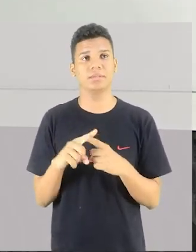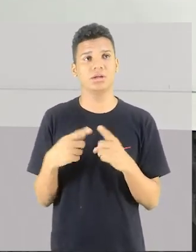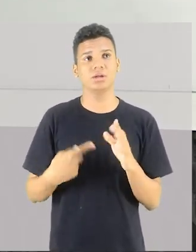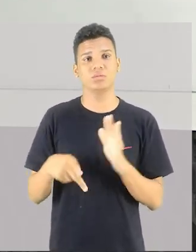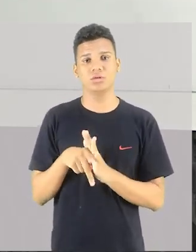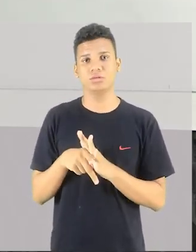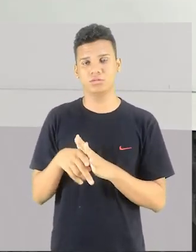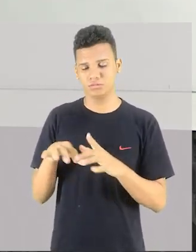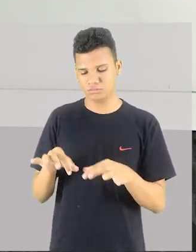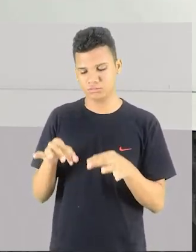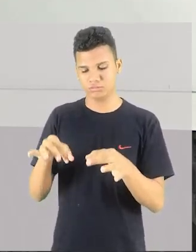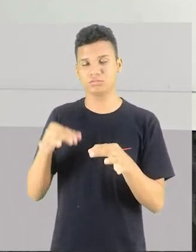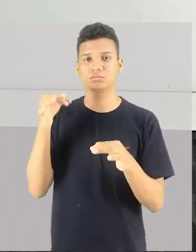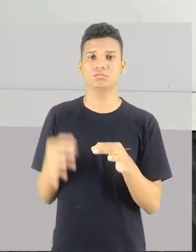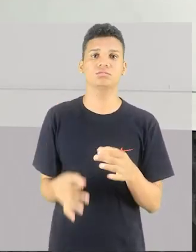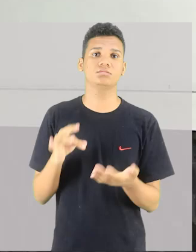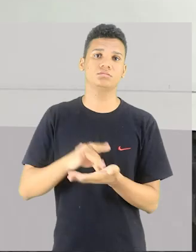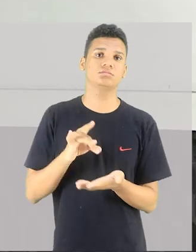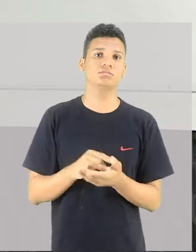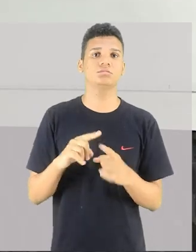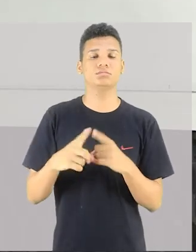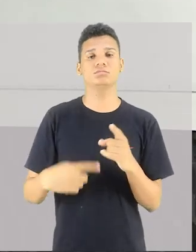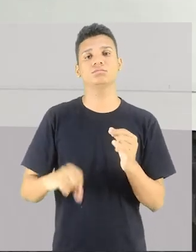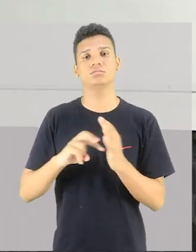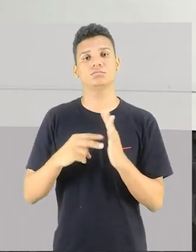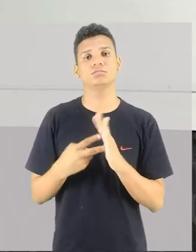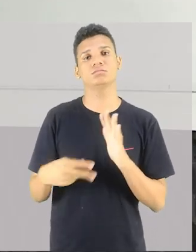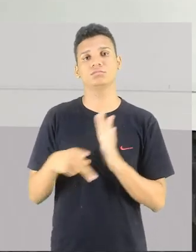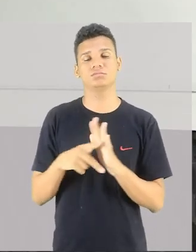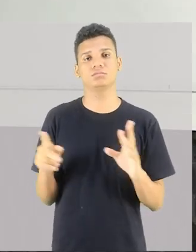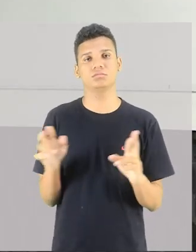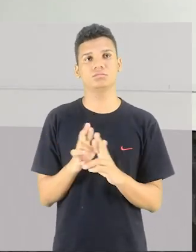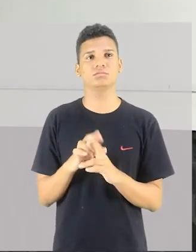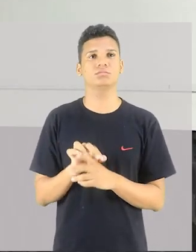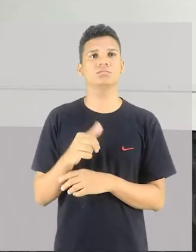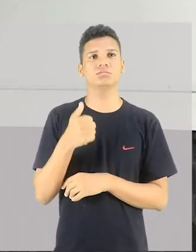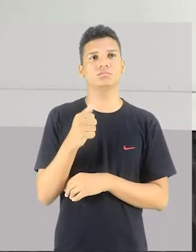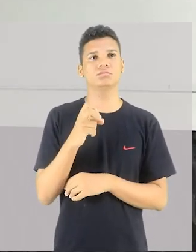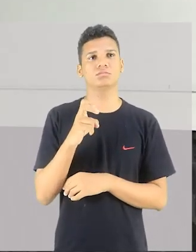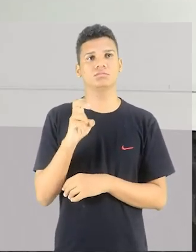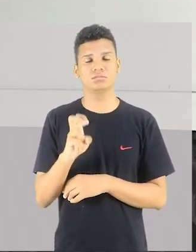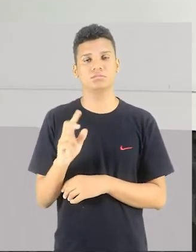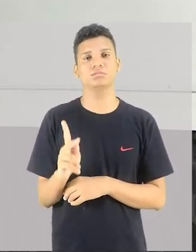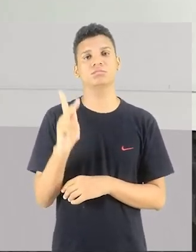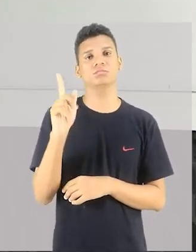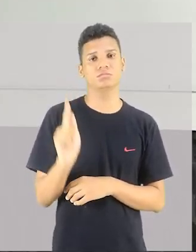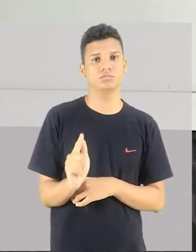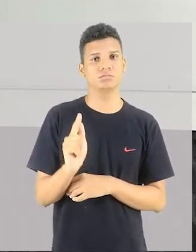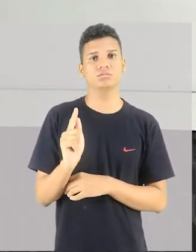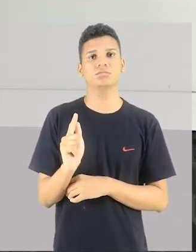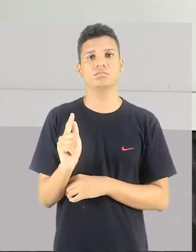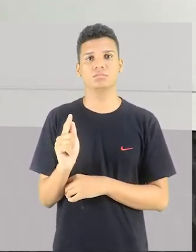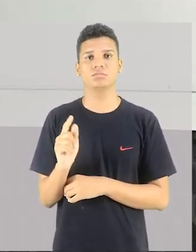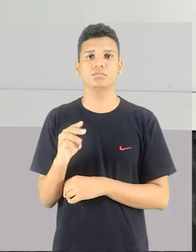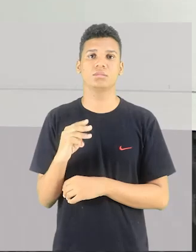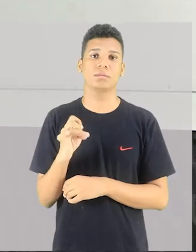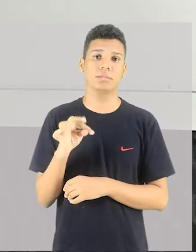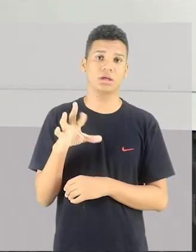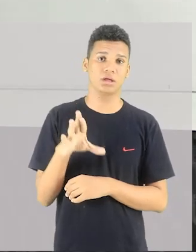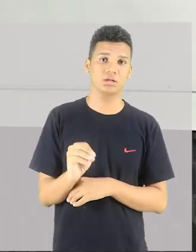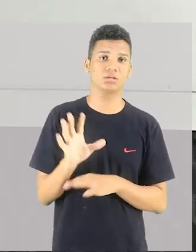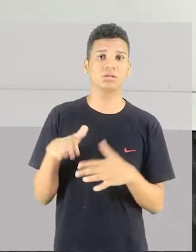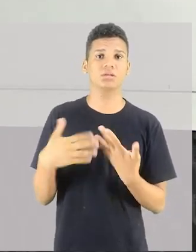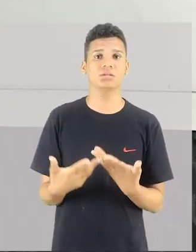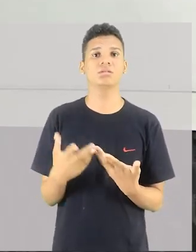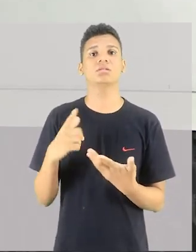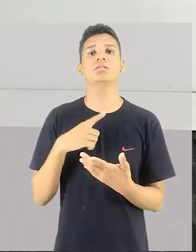necessários né Então veja que ele deu alguma relação né que é 15 kg por m qu e diz que cada saco